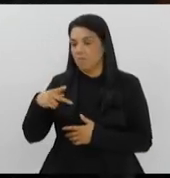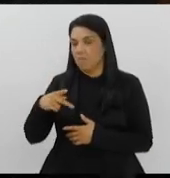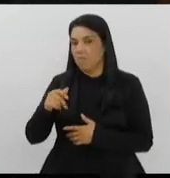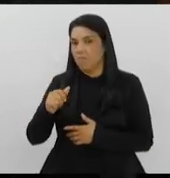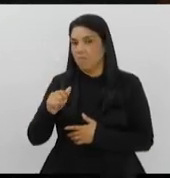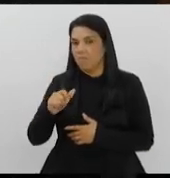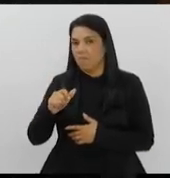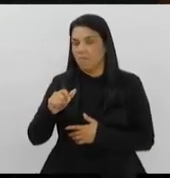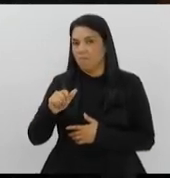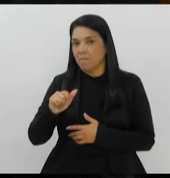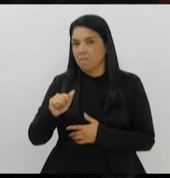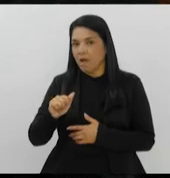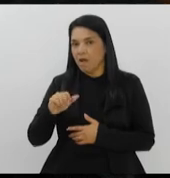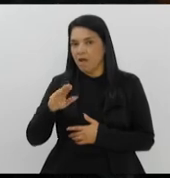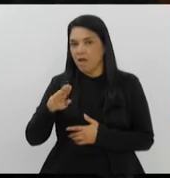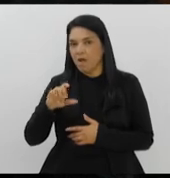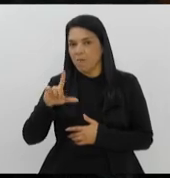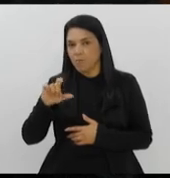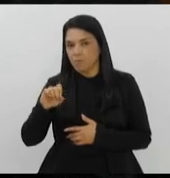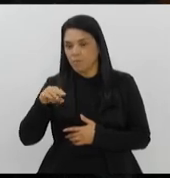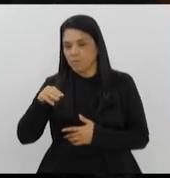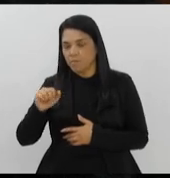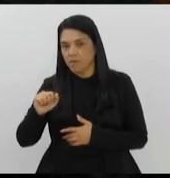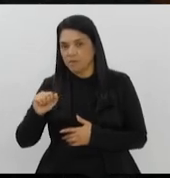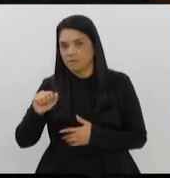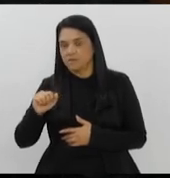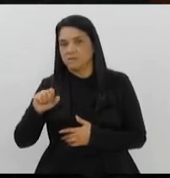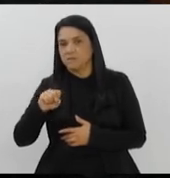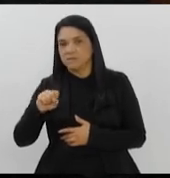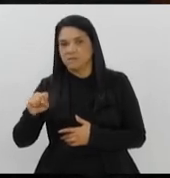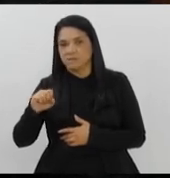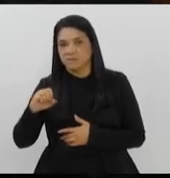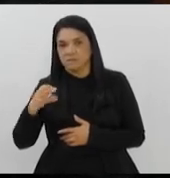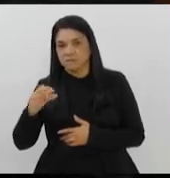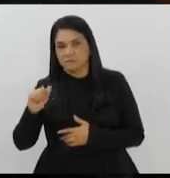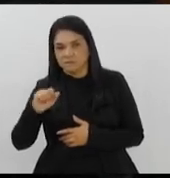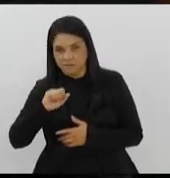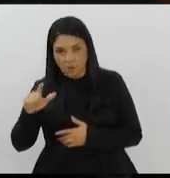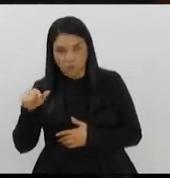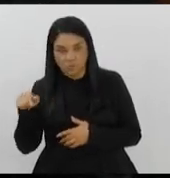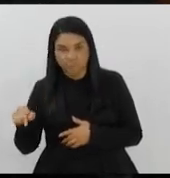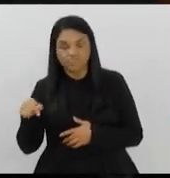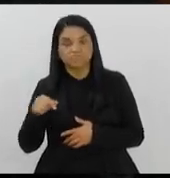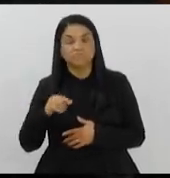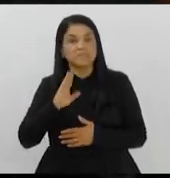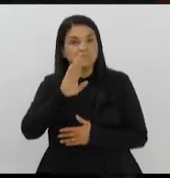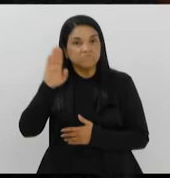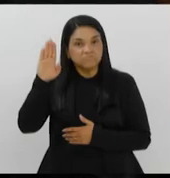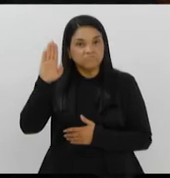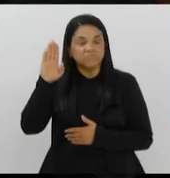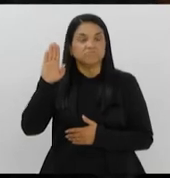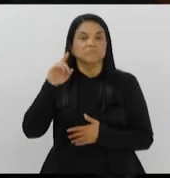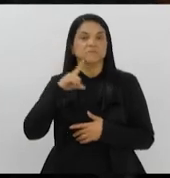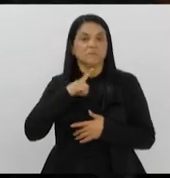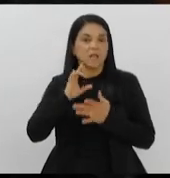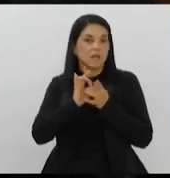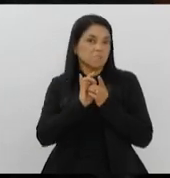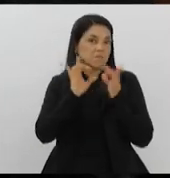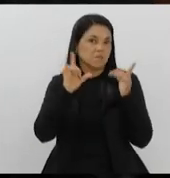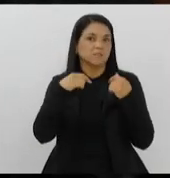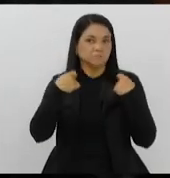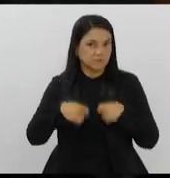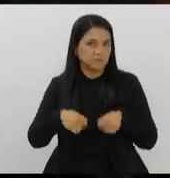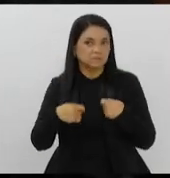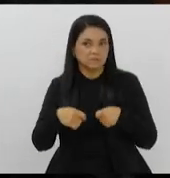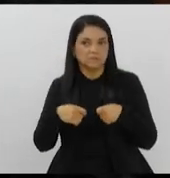Vittar, também seria covardia. Com qualquer candidato que tem que ter a sua liberdade. E abre aspas aqui